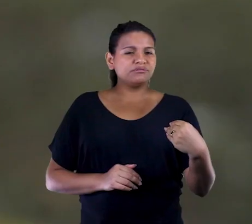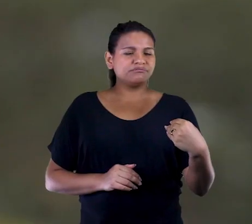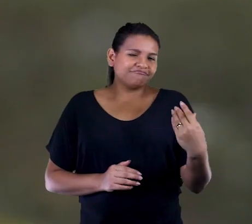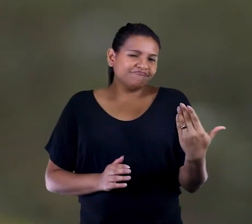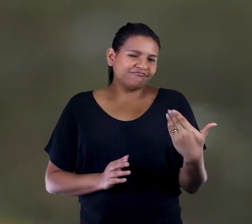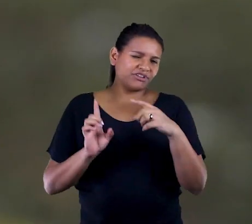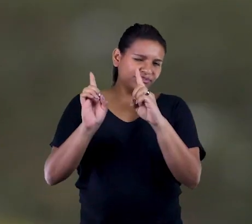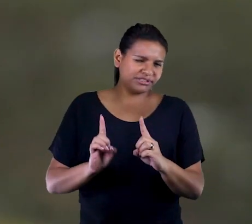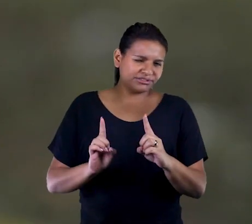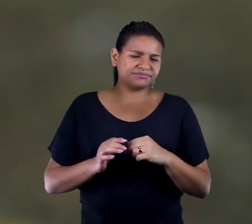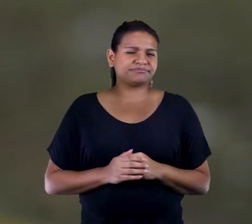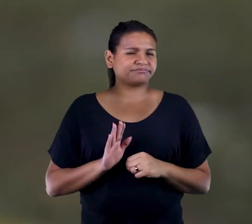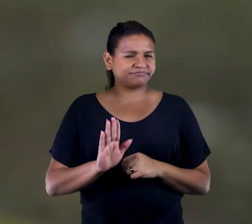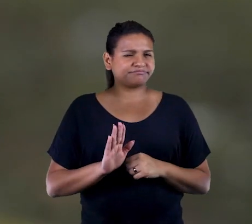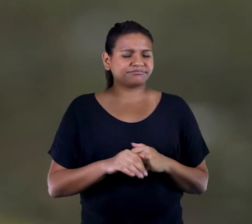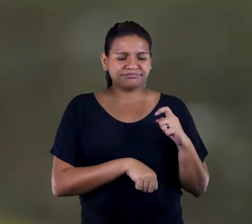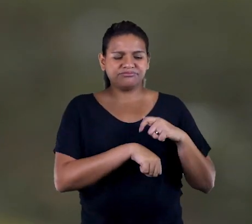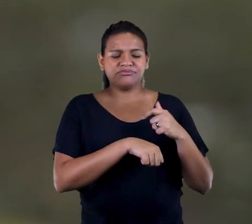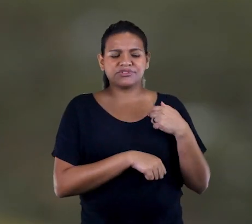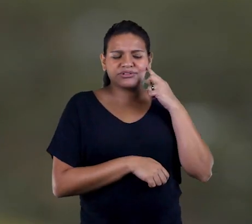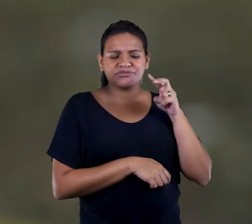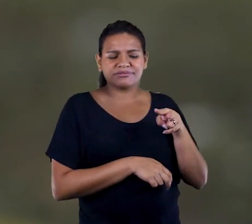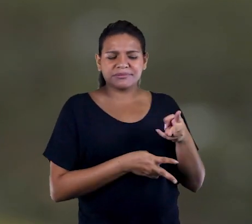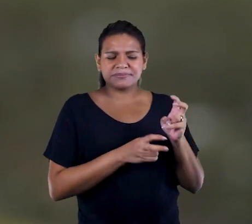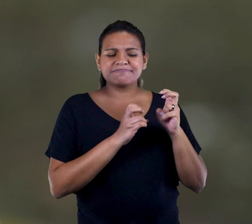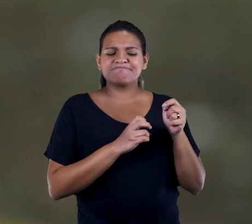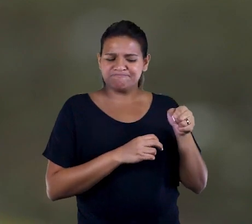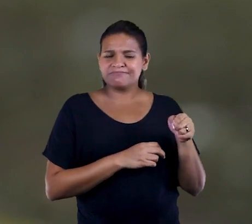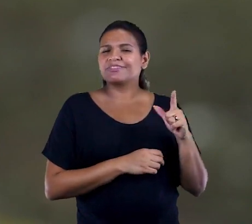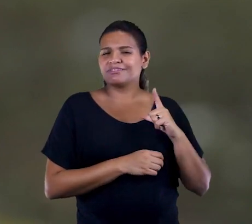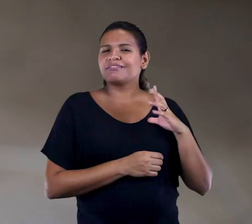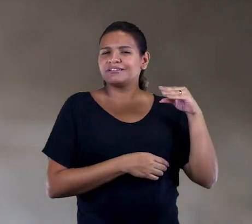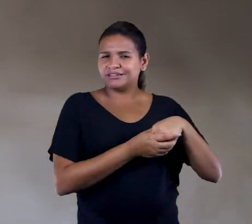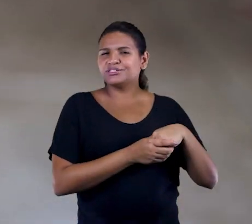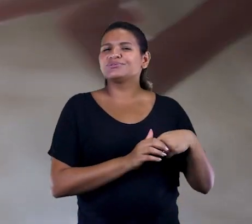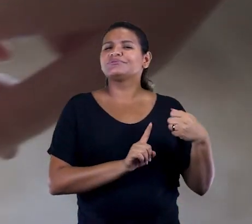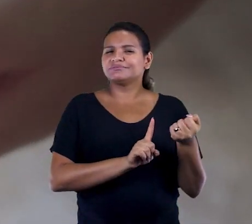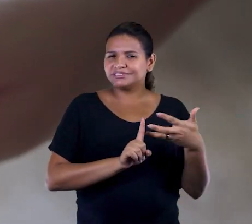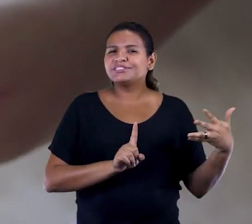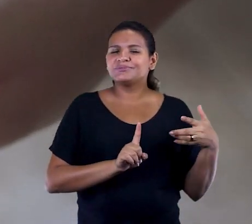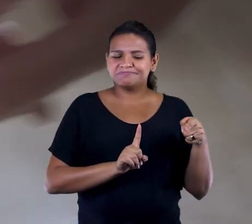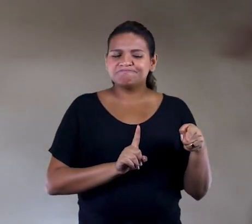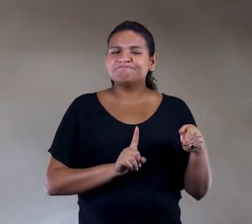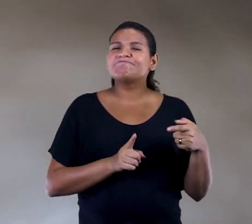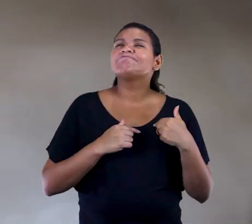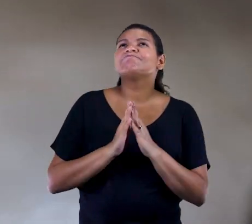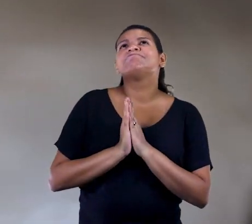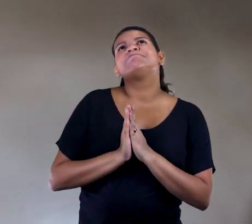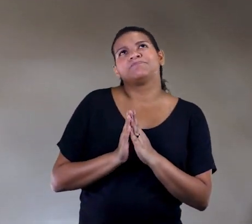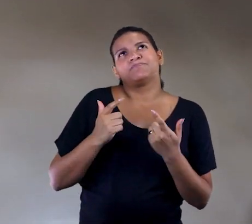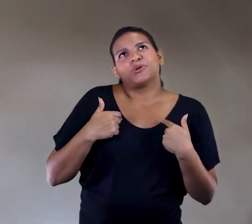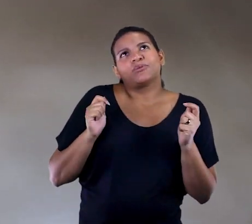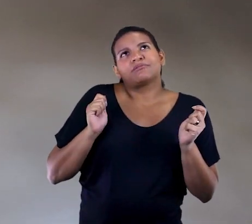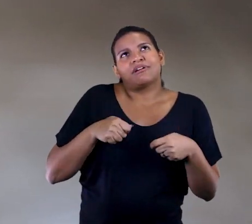eu percebi que ele teria algo, eu só pedia para que eu pudesse cuidar. Coloca aqui, ó. Coloca aqui para o tio ver.